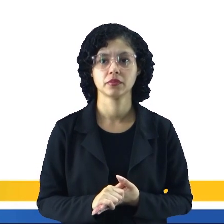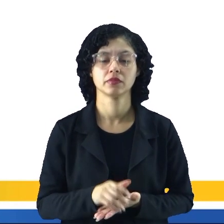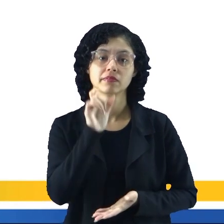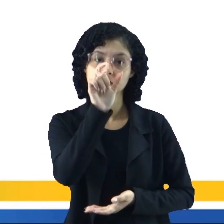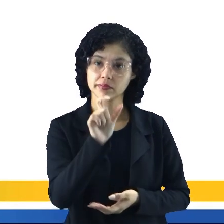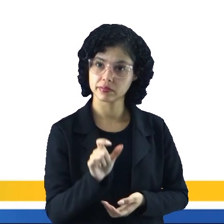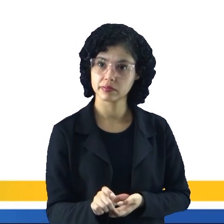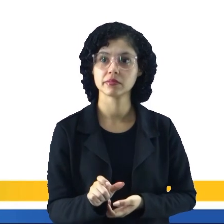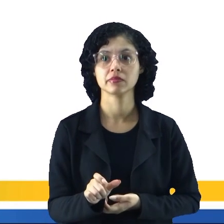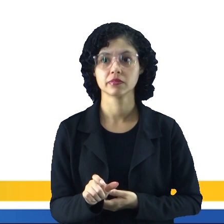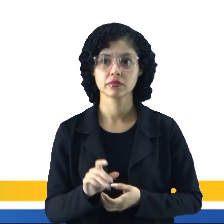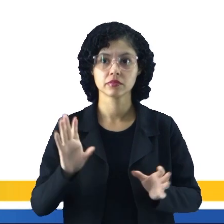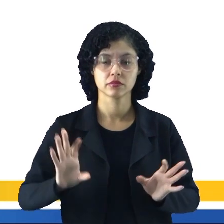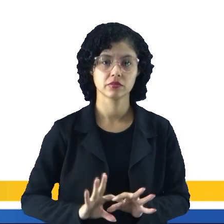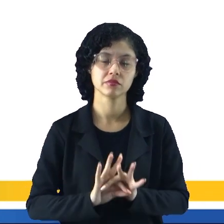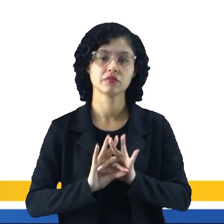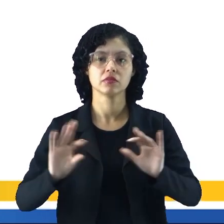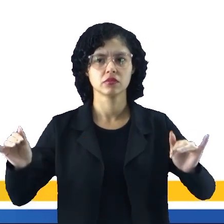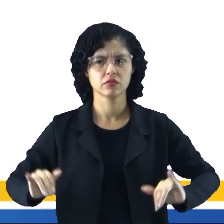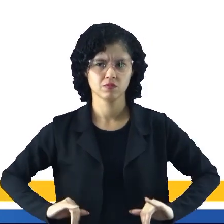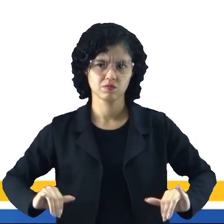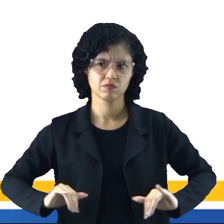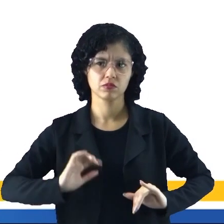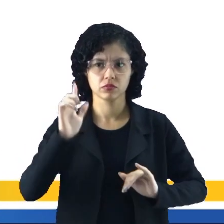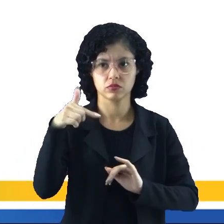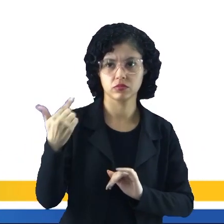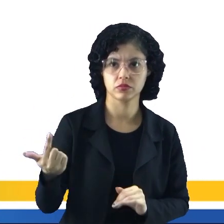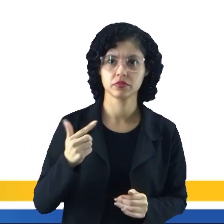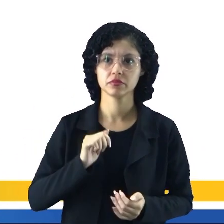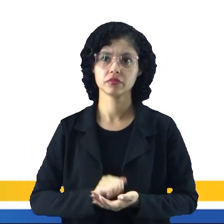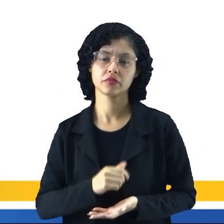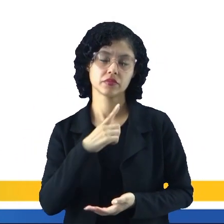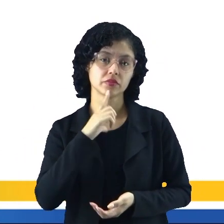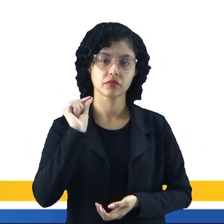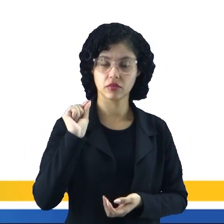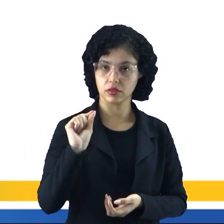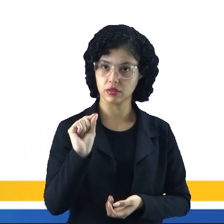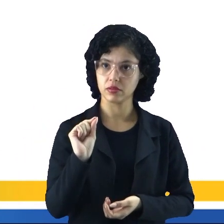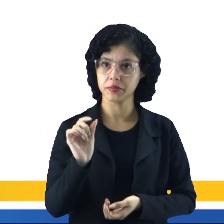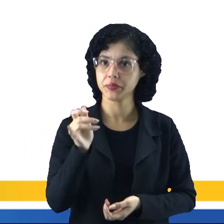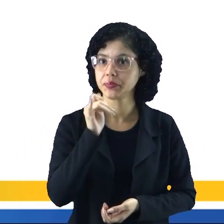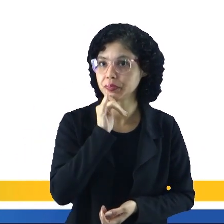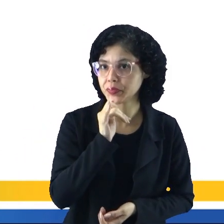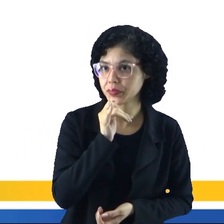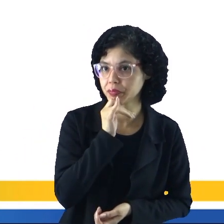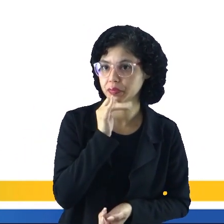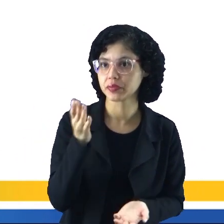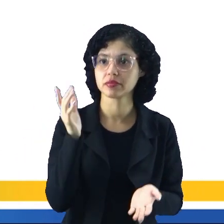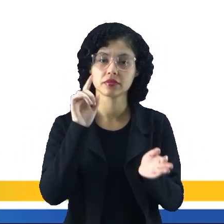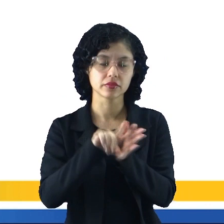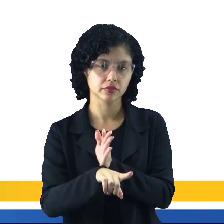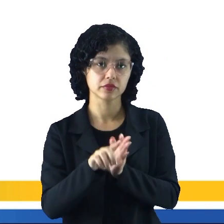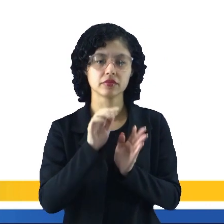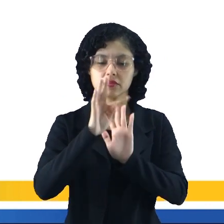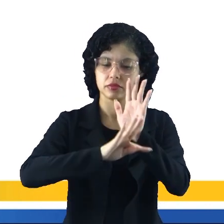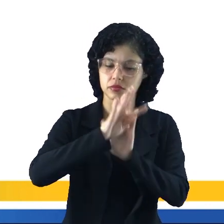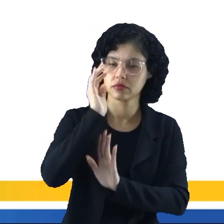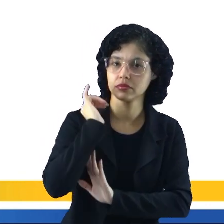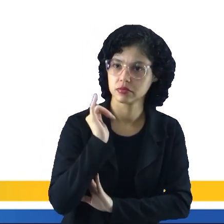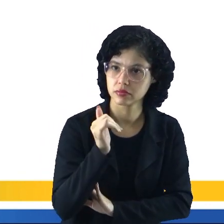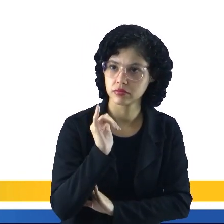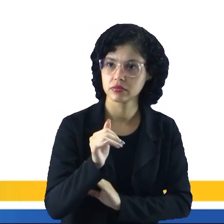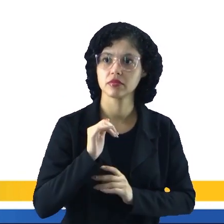prazer da personagem em relação ao sofrimento alheio então nós temos aqui uma um exemplo né de questões contexto